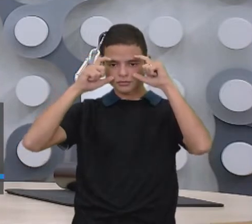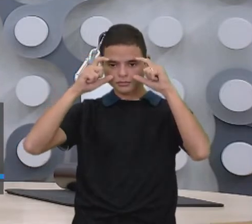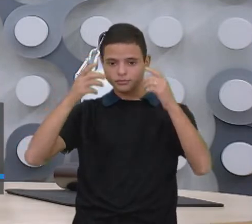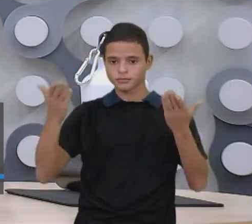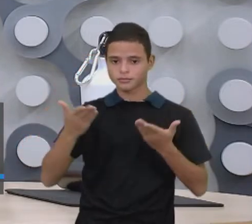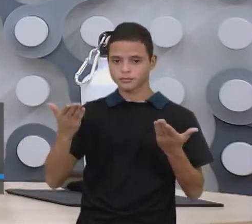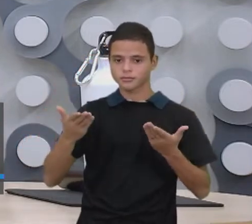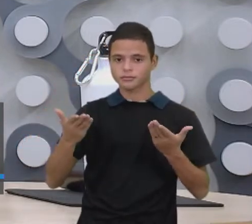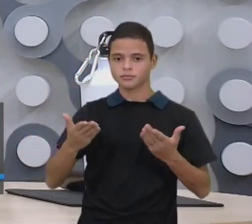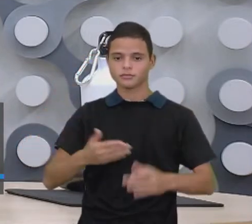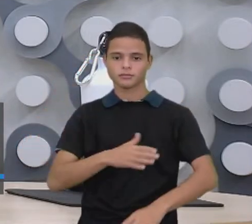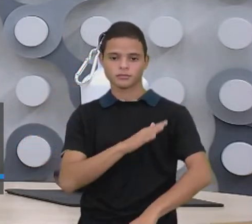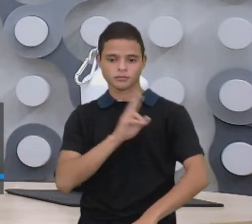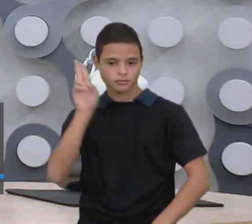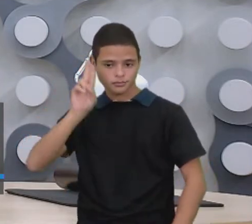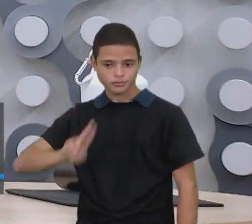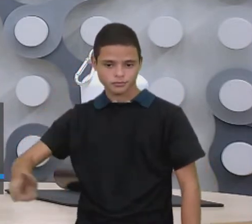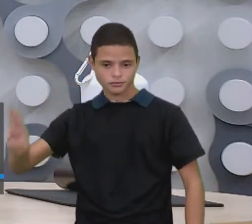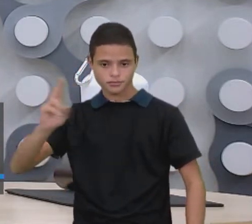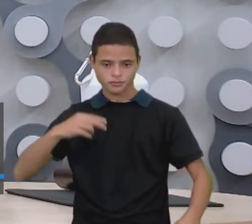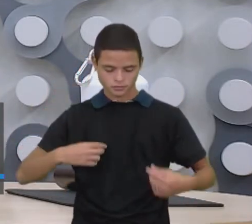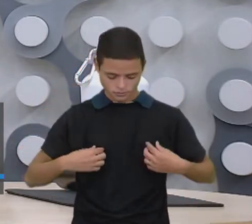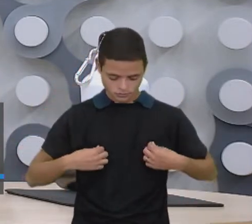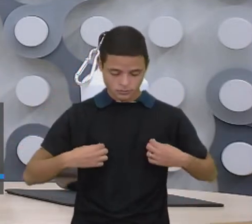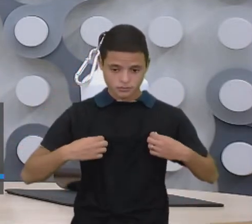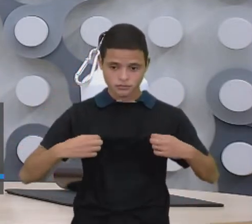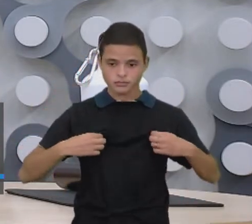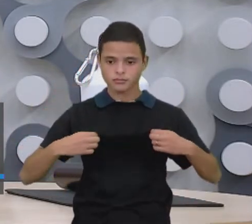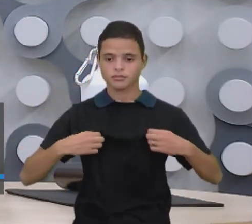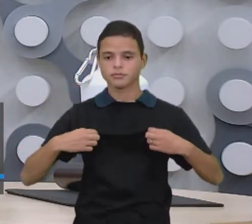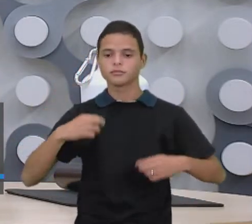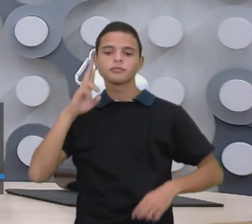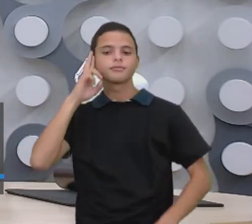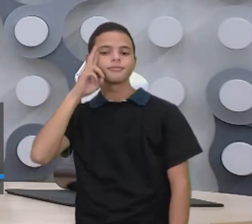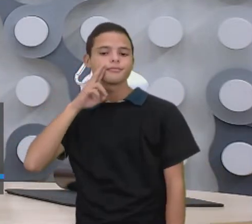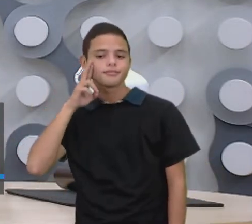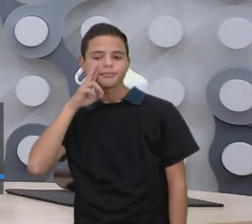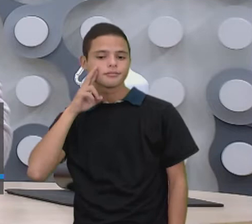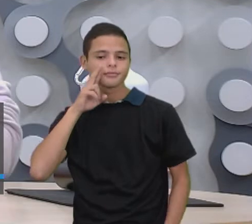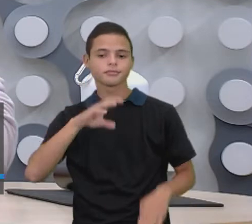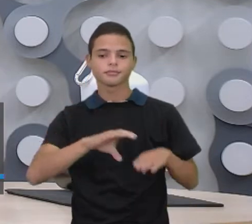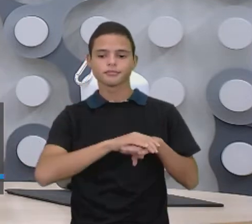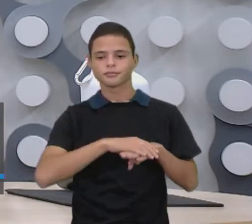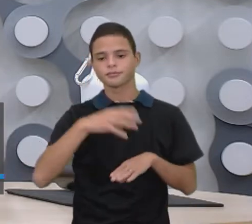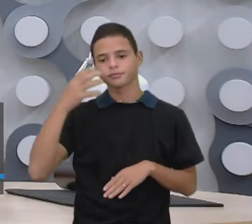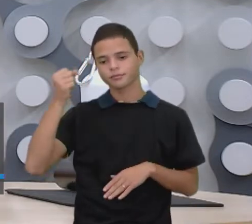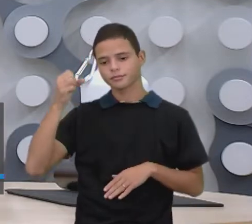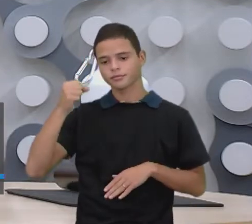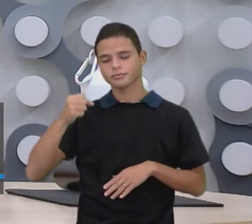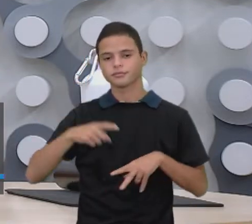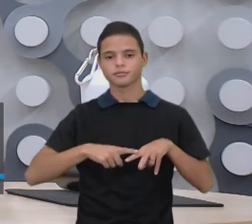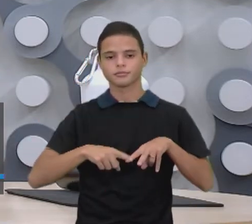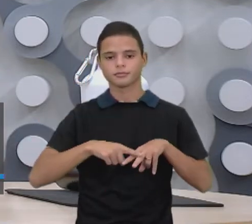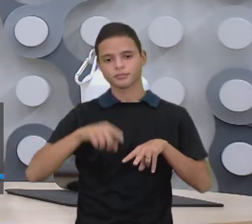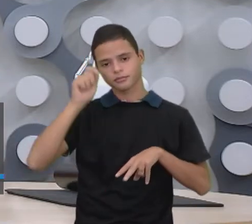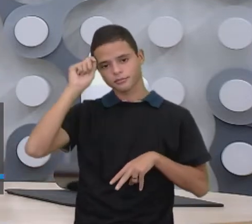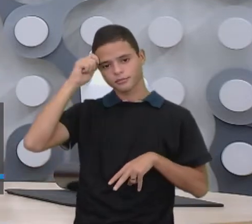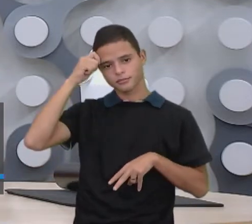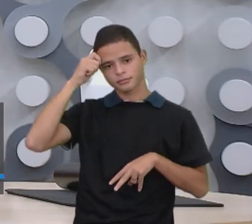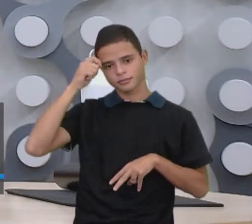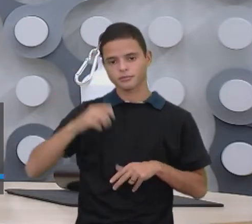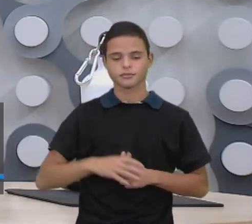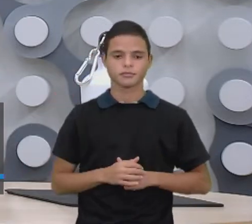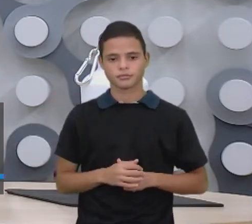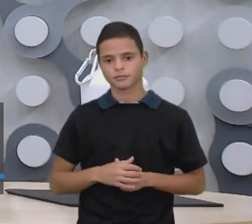estou vestindo uma blusa rosa, uma calça preta e um tênis branco, tá? Tenho